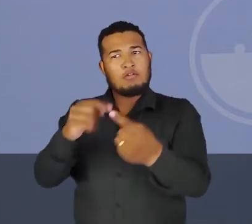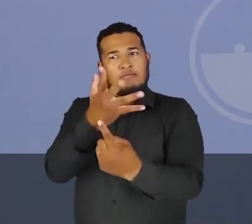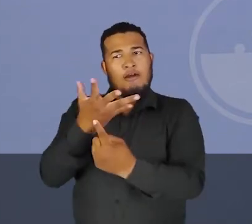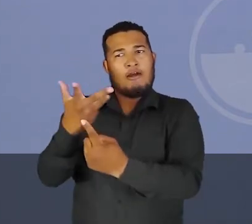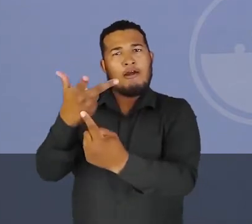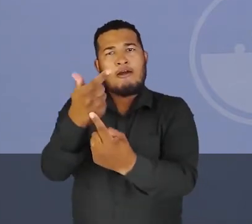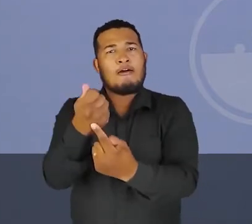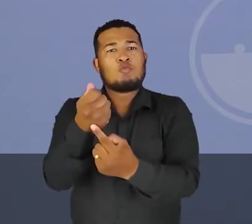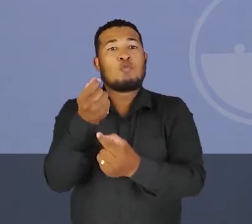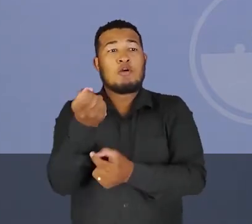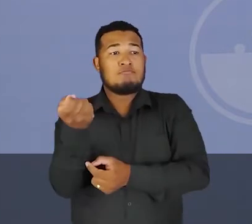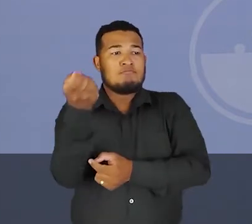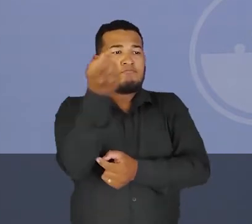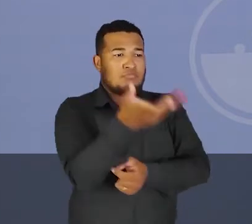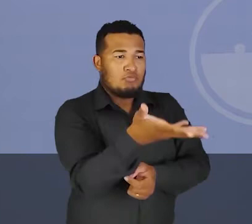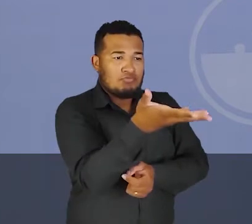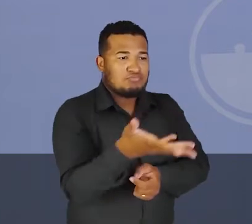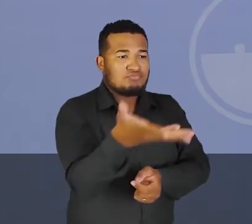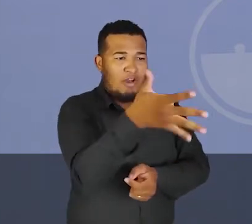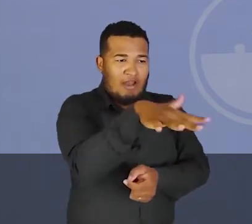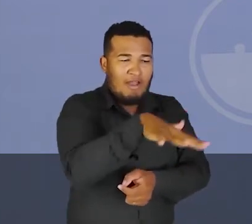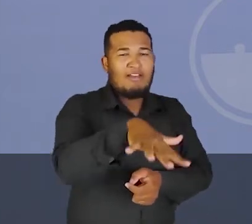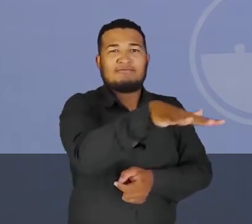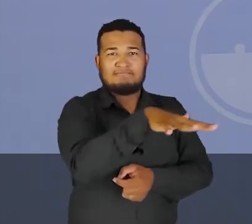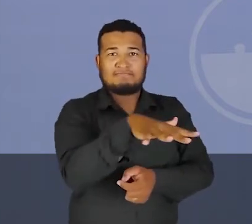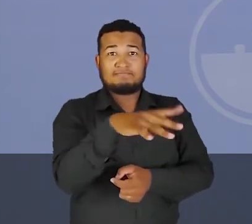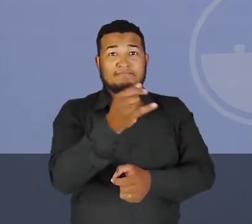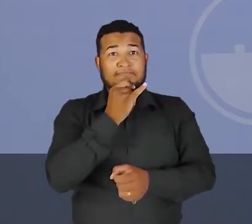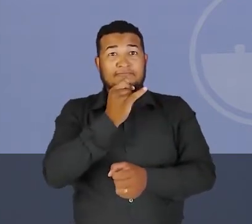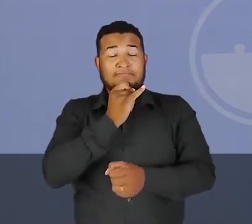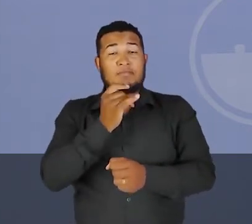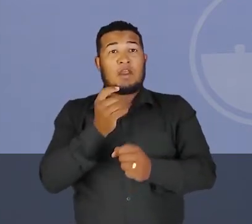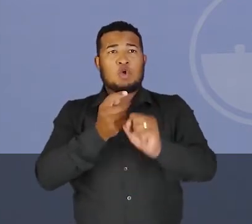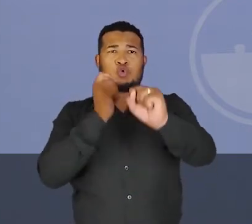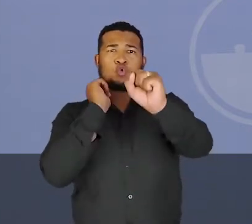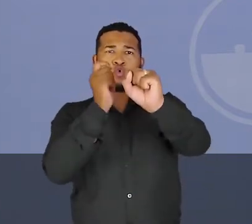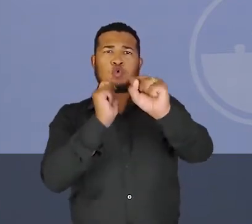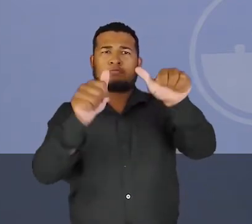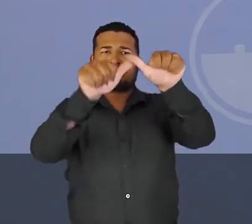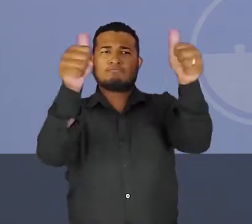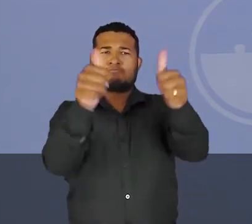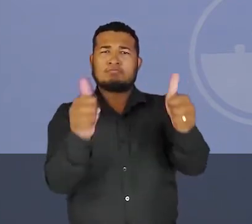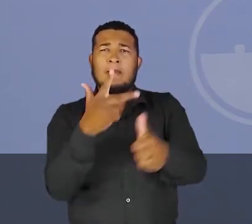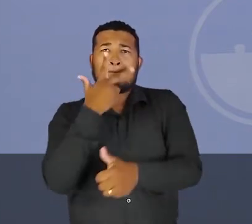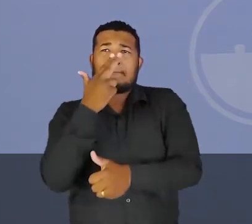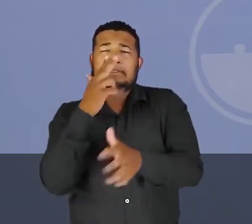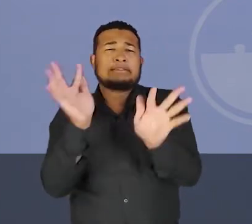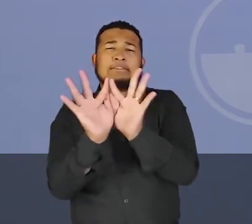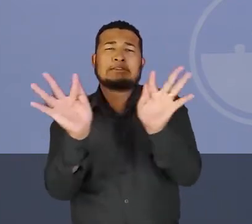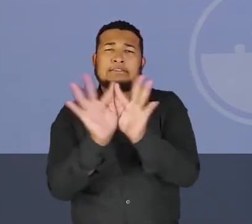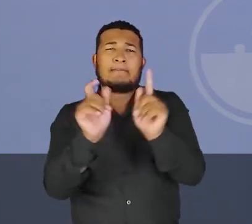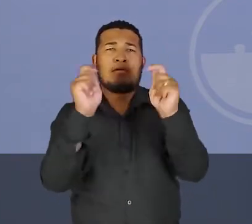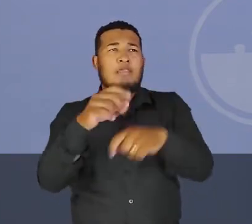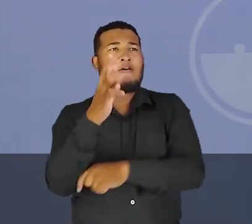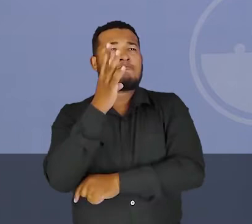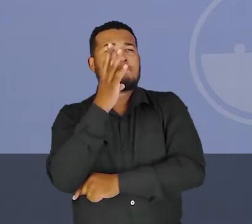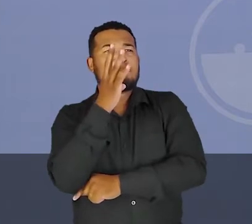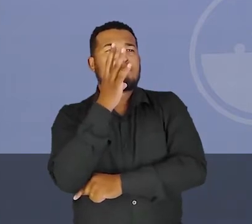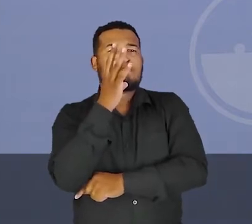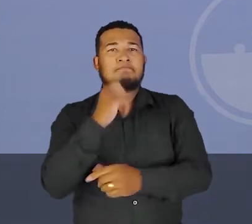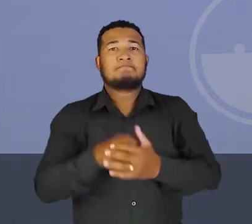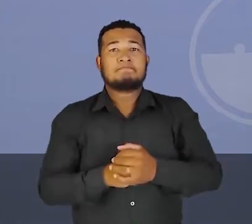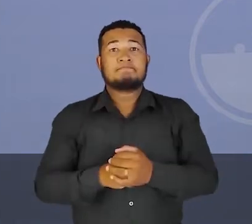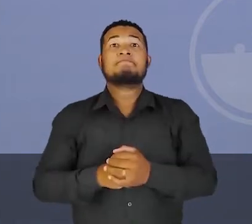para dentro de um espaço. A escultura é o exemplo mais simples de você visualizar. Bom, e tem as